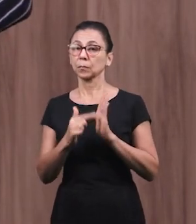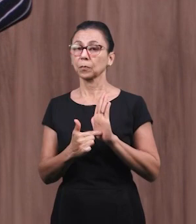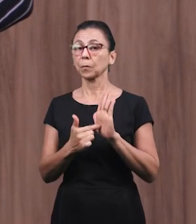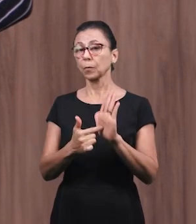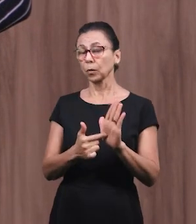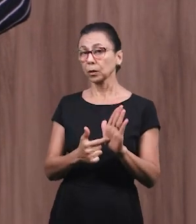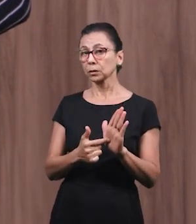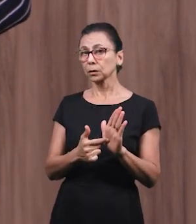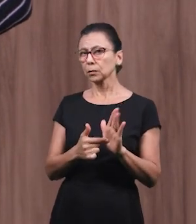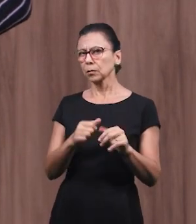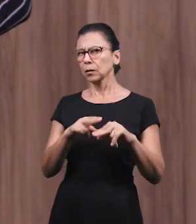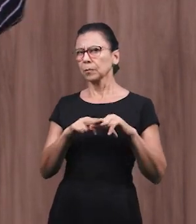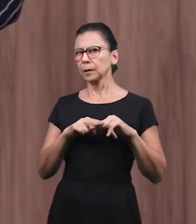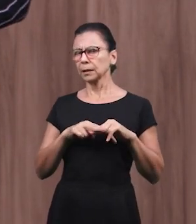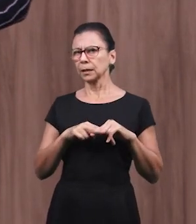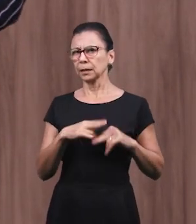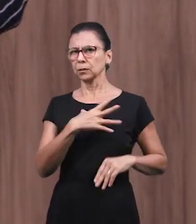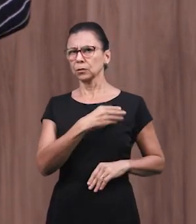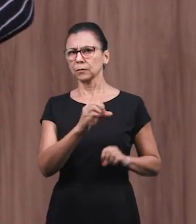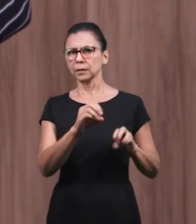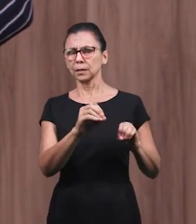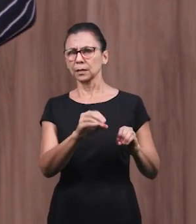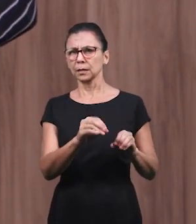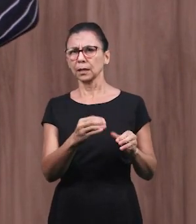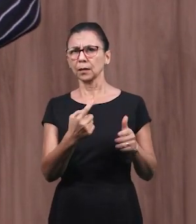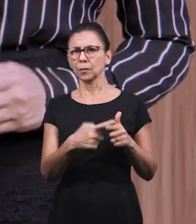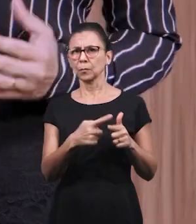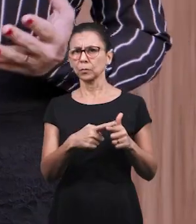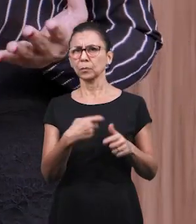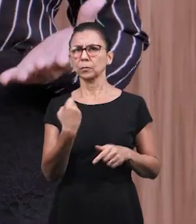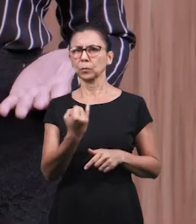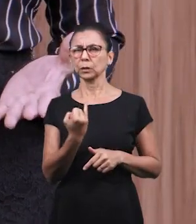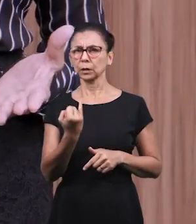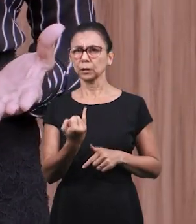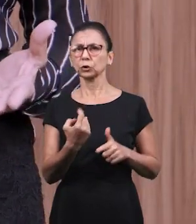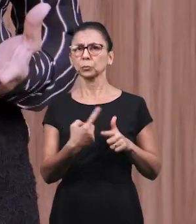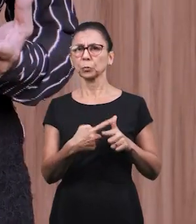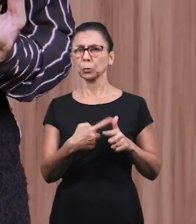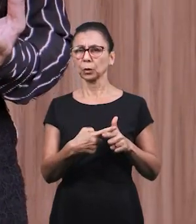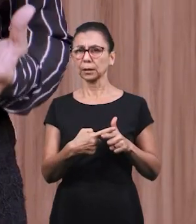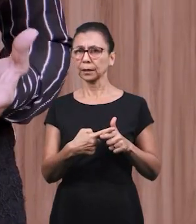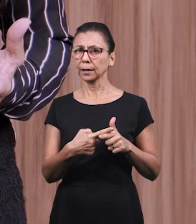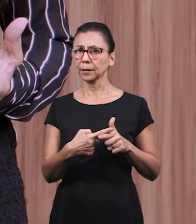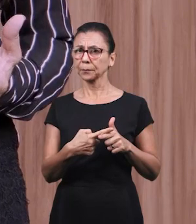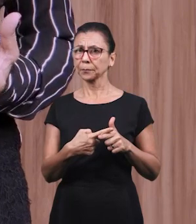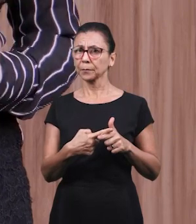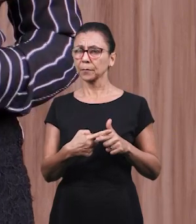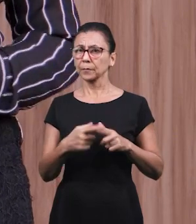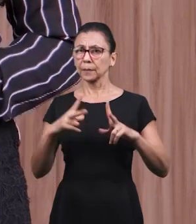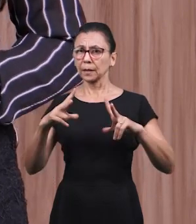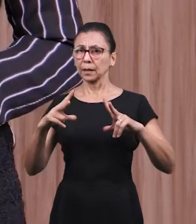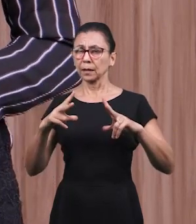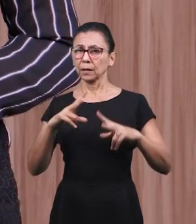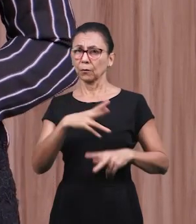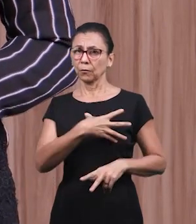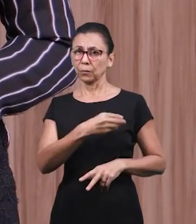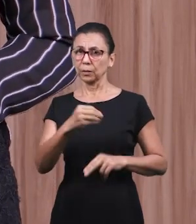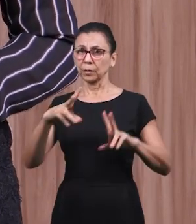o modo de educar nossos filhos, que são herança do Senhor. Eles precisam conhecer Jesus.